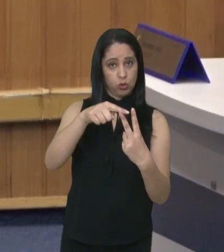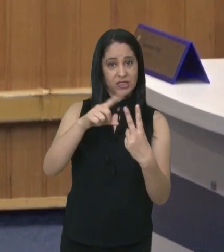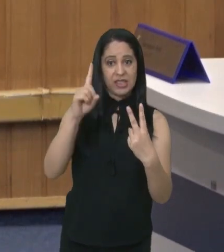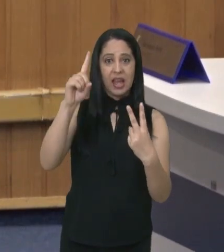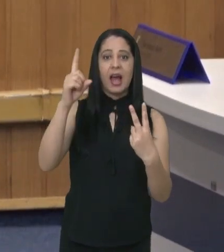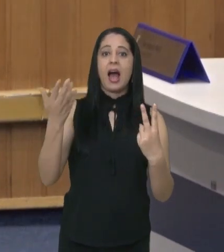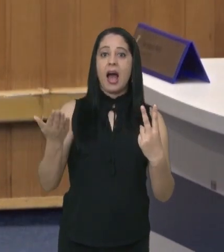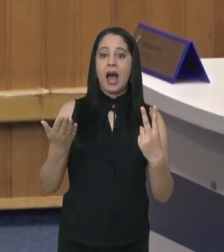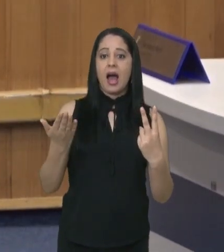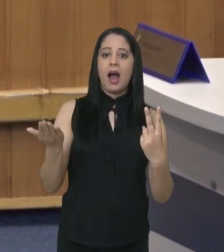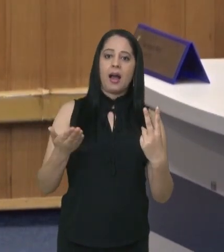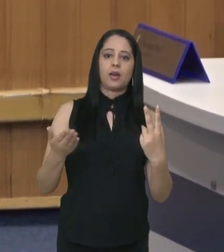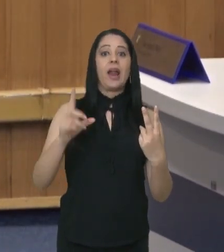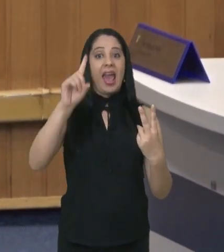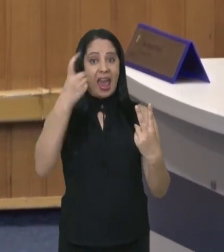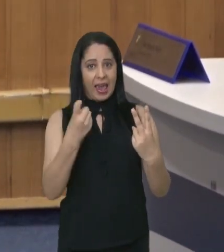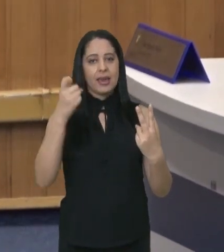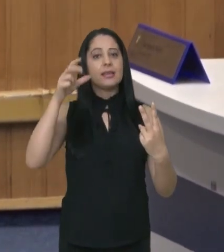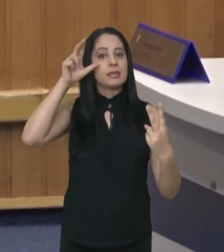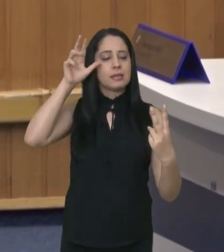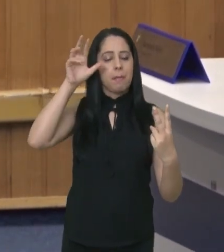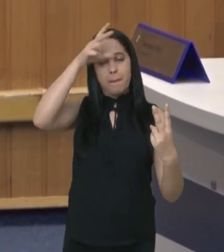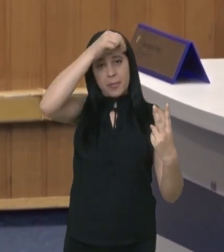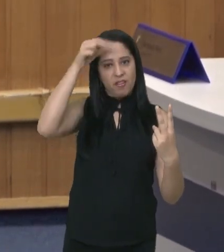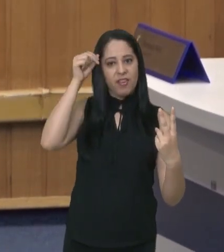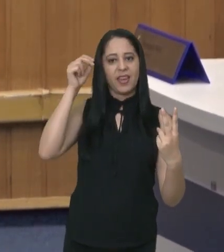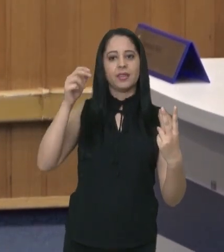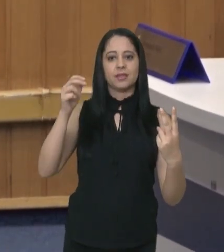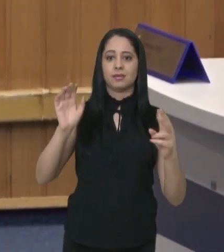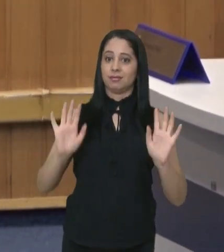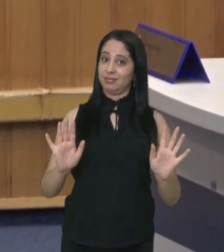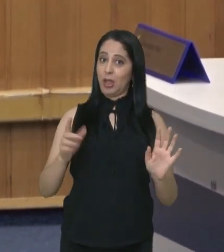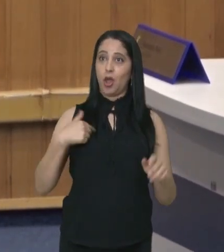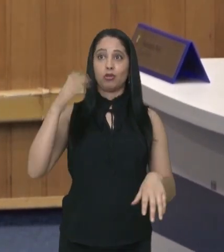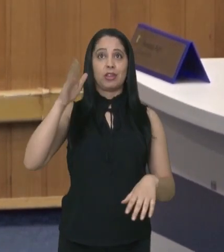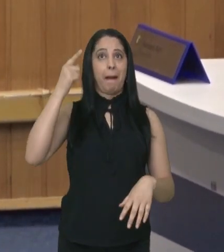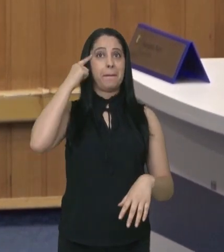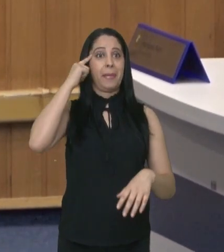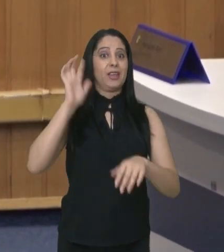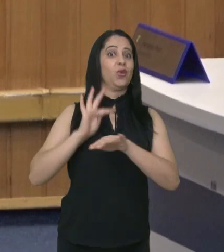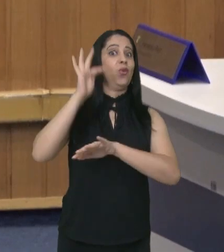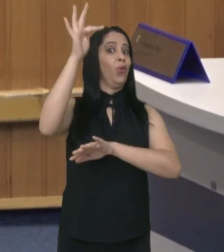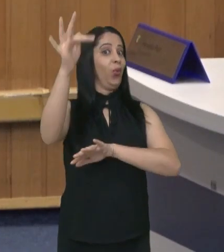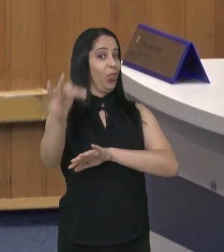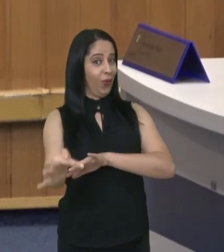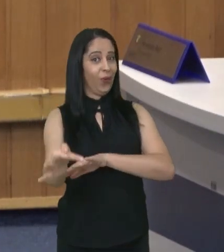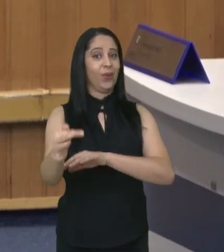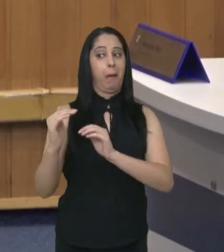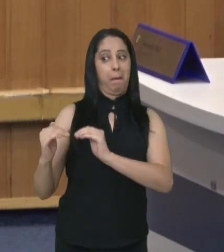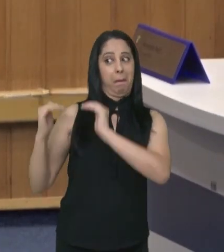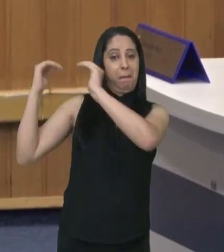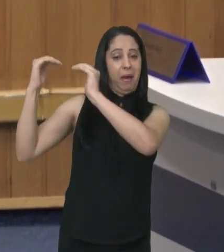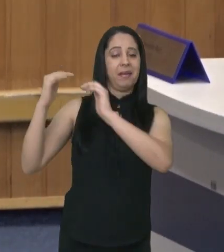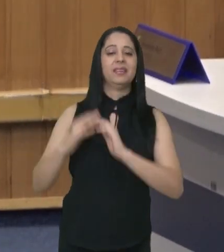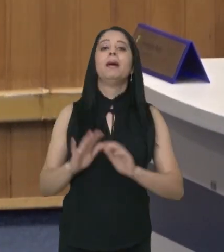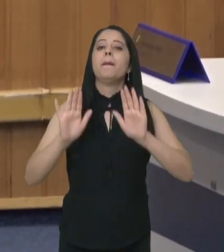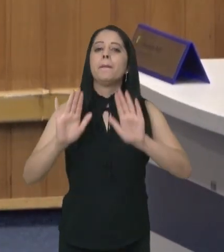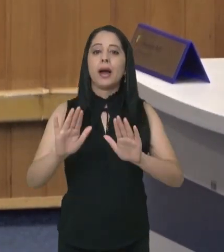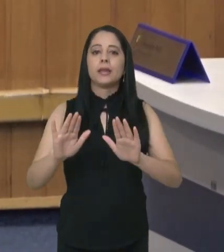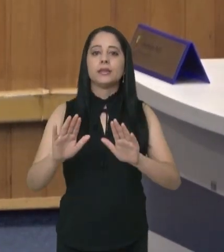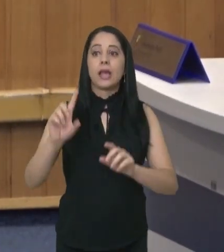ex-presidente agora, aliás, nosso ex-prefeito, já estou pensando maior agora, né? Érica. Nosso ex-prefeito